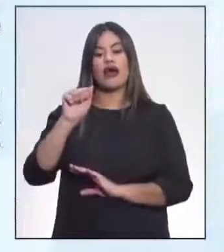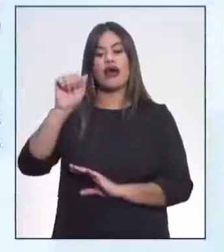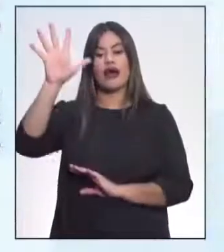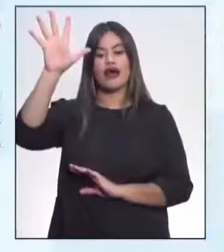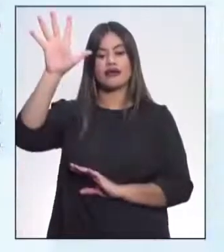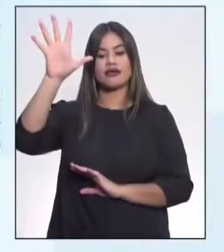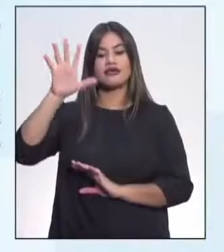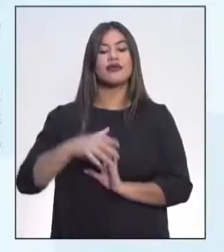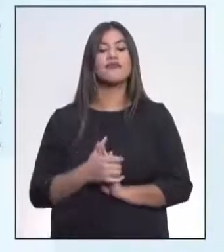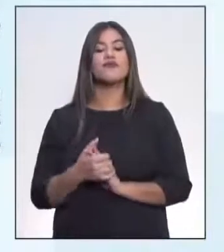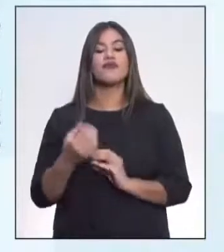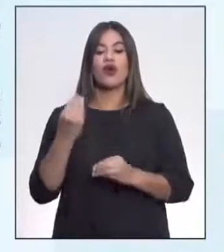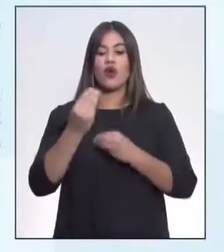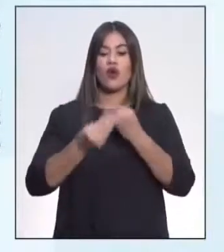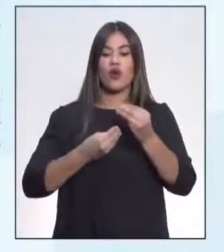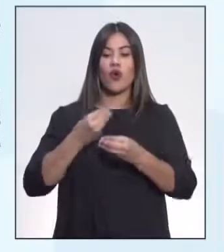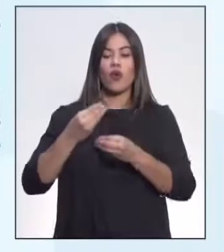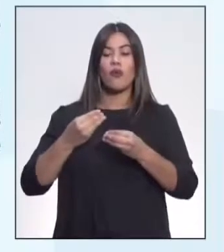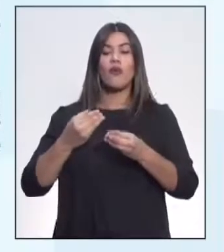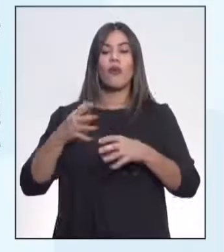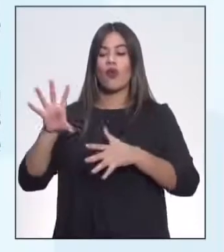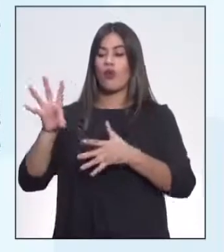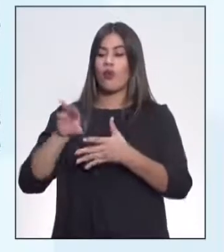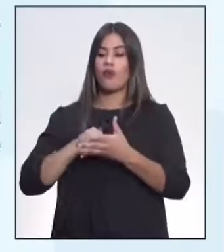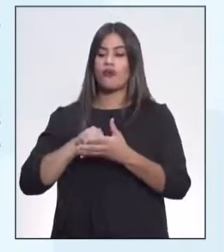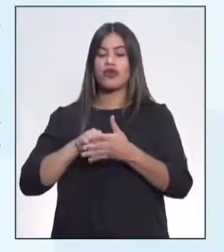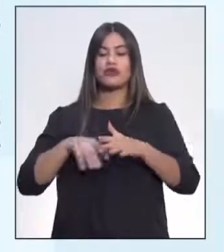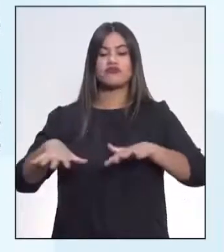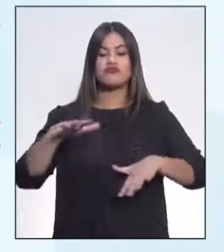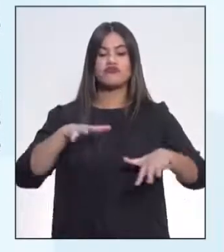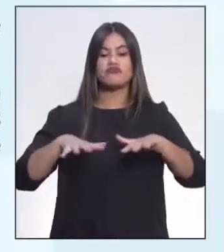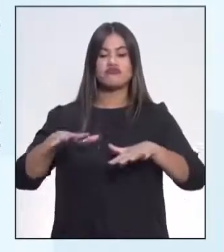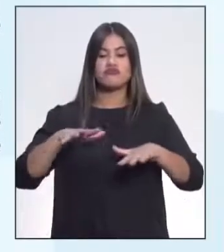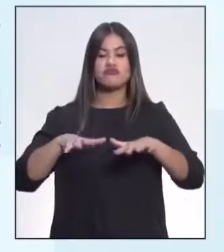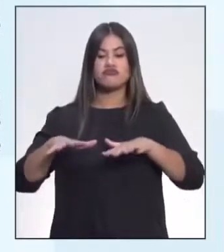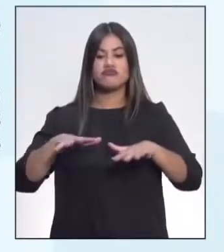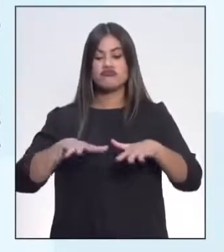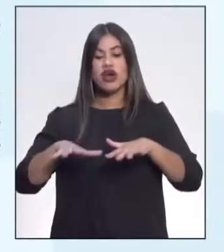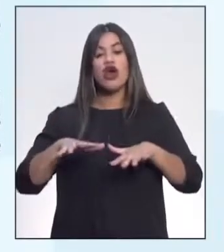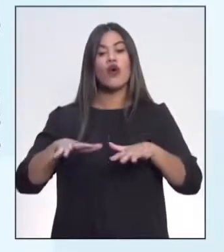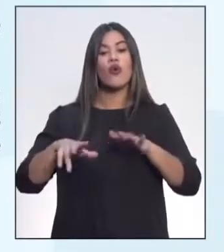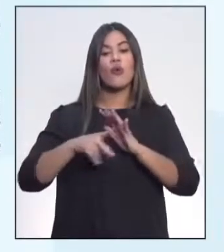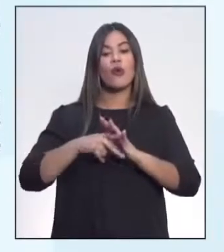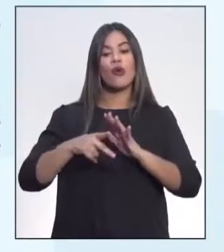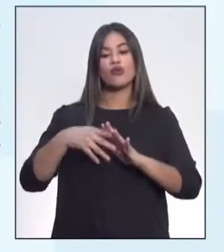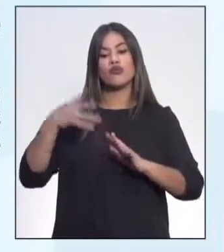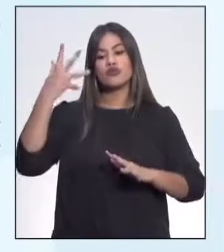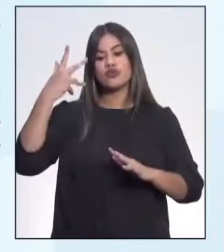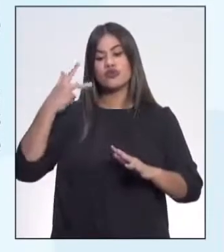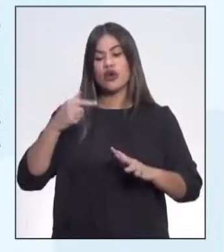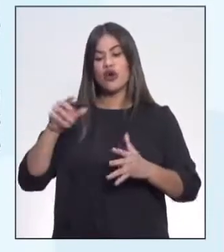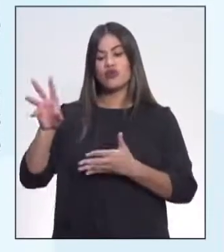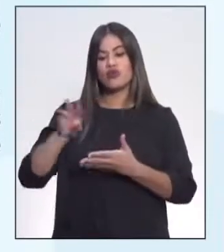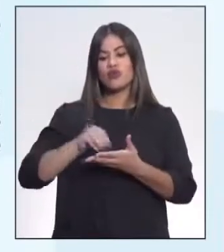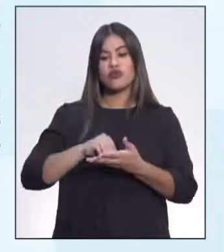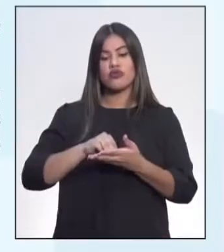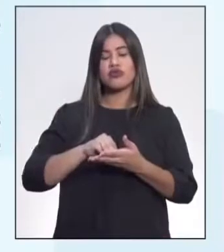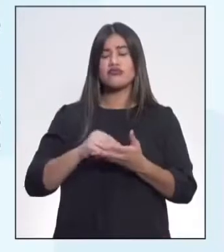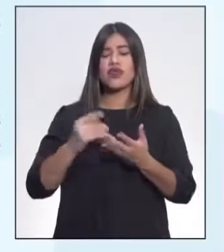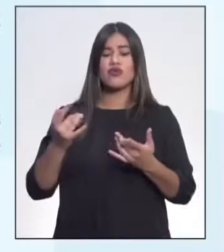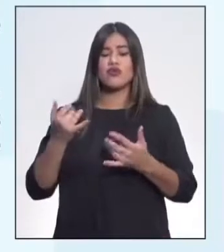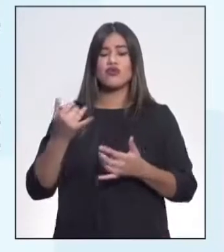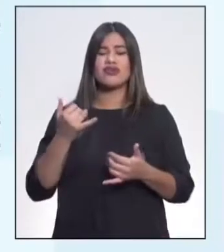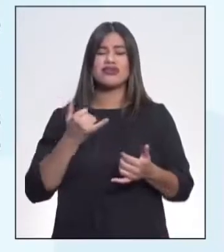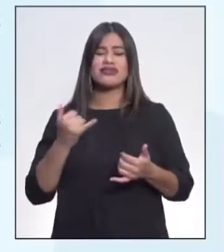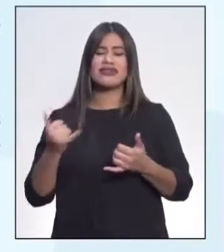os movimentos de um leão e usam uma fantasia para lembrar o animal. É realizada geralmente como uma cerimônia para mandar embora as energias